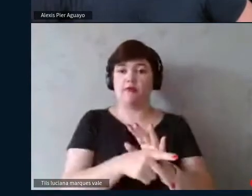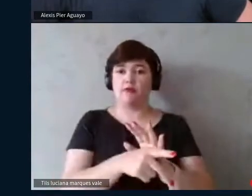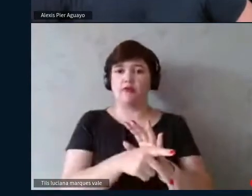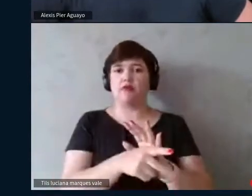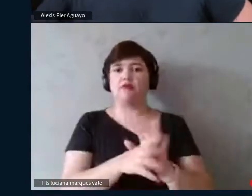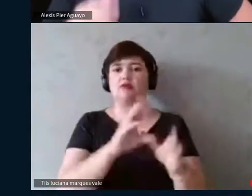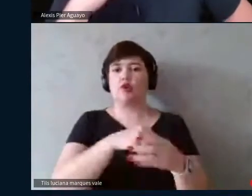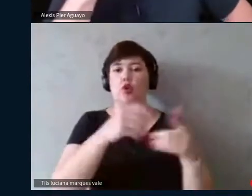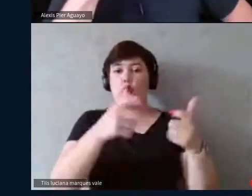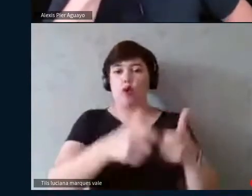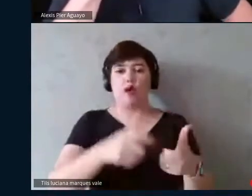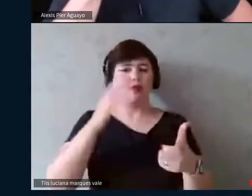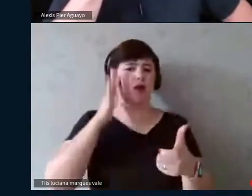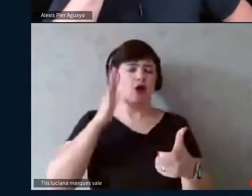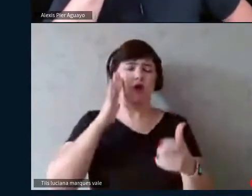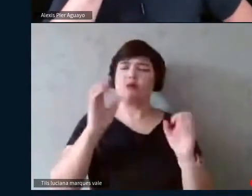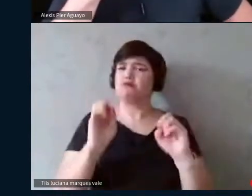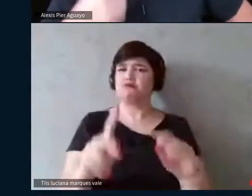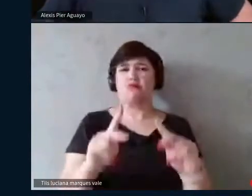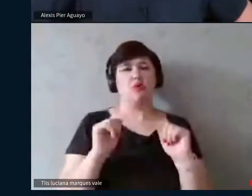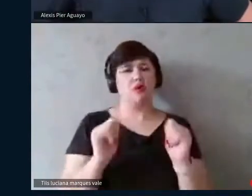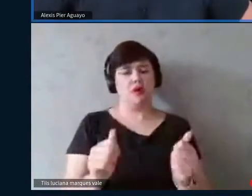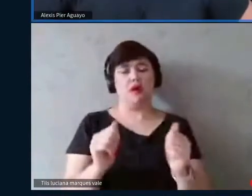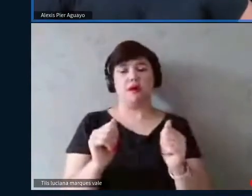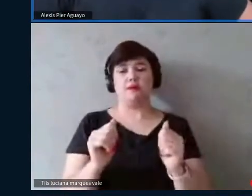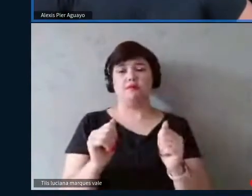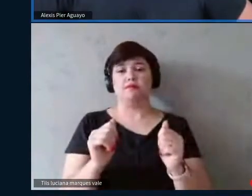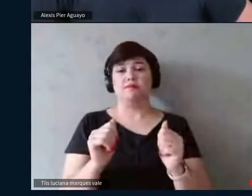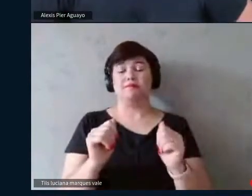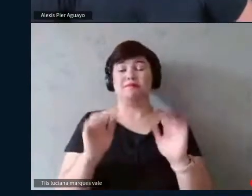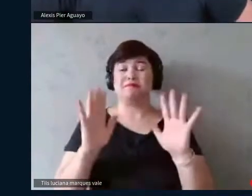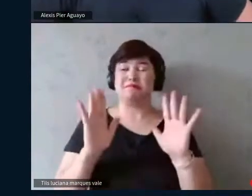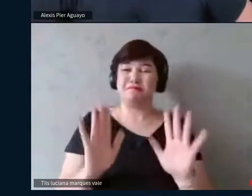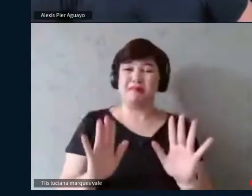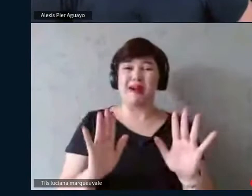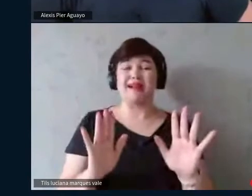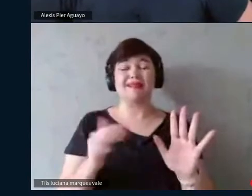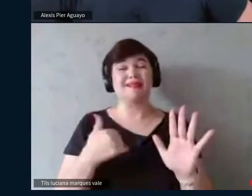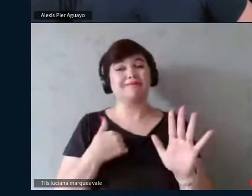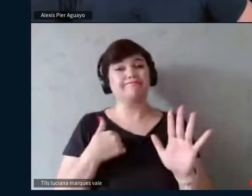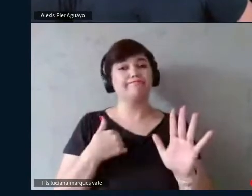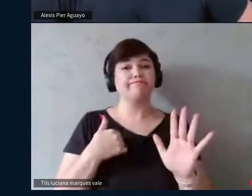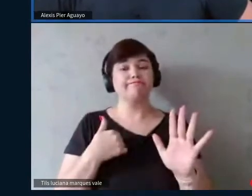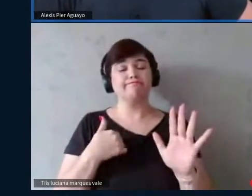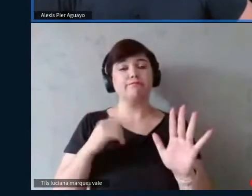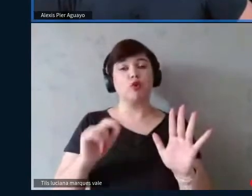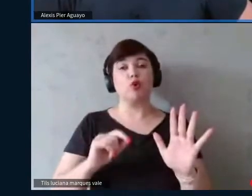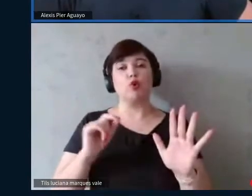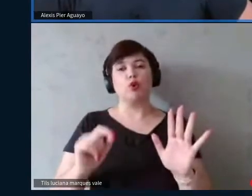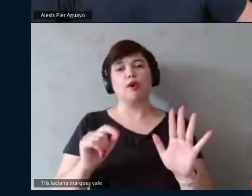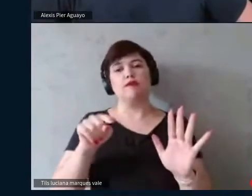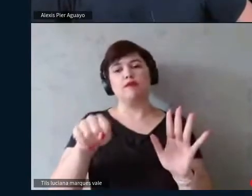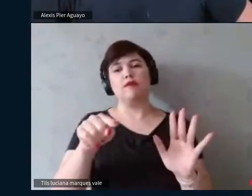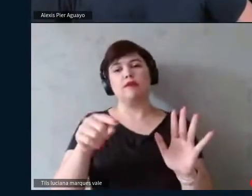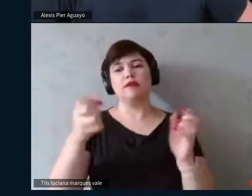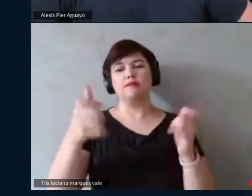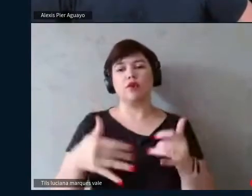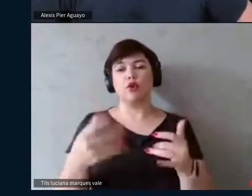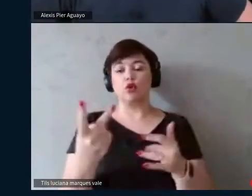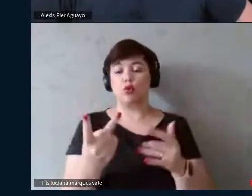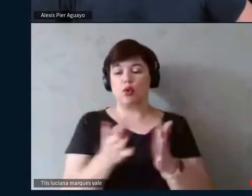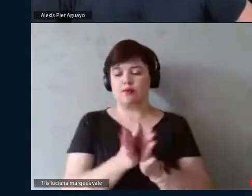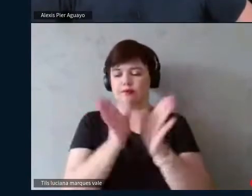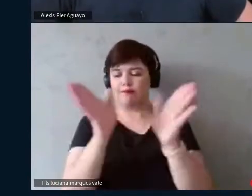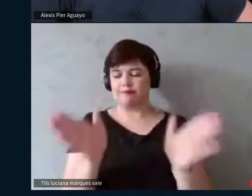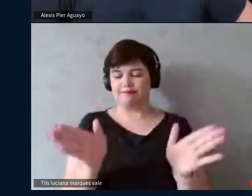desse lugar teórico, e ok, mas lá. A minha questão é assim, você está trazendo duas coisas que são um